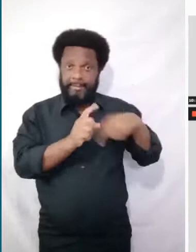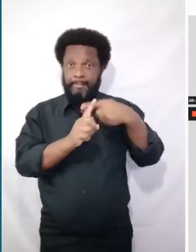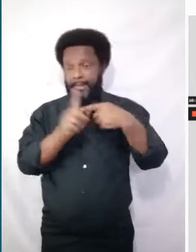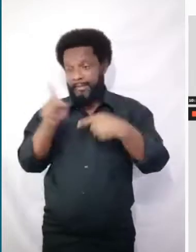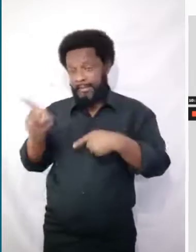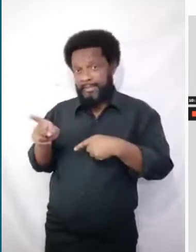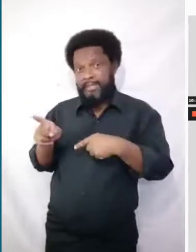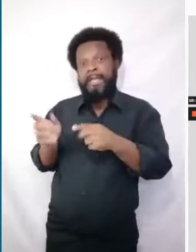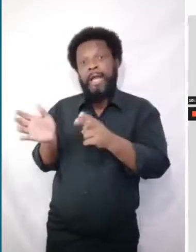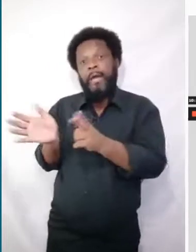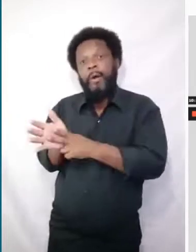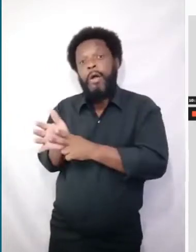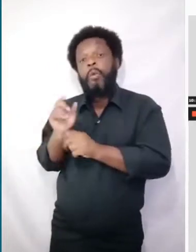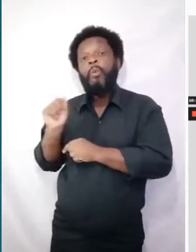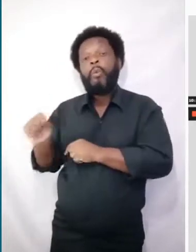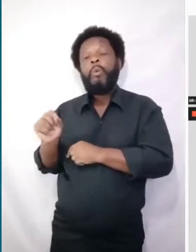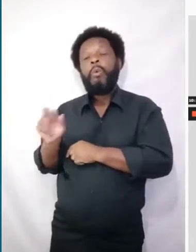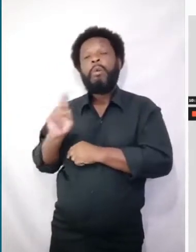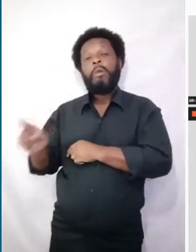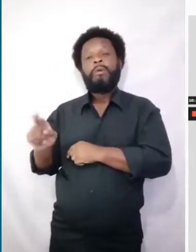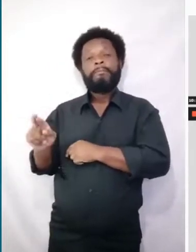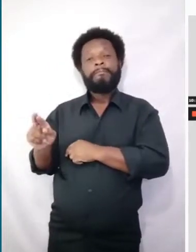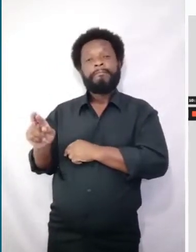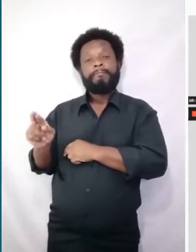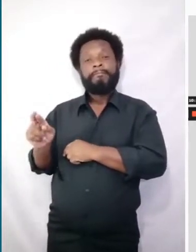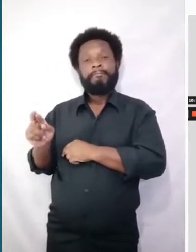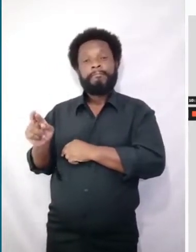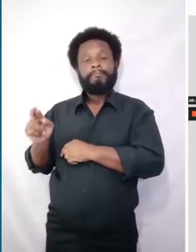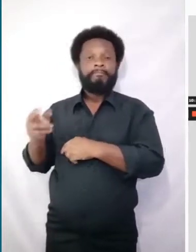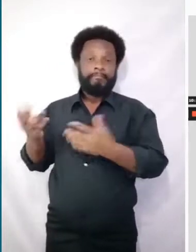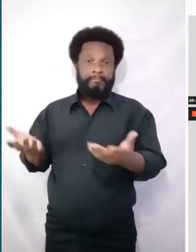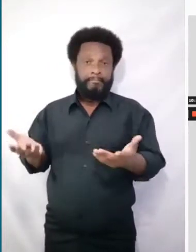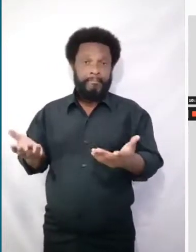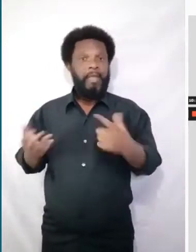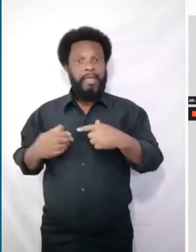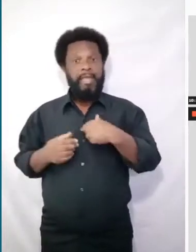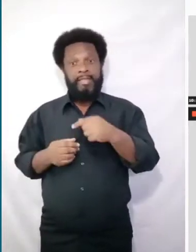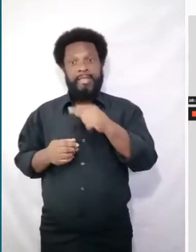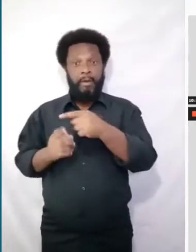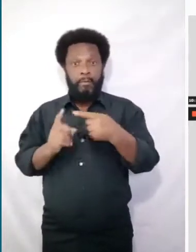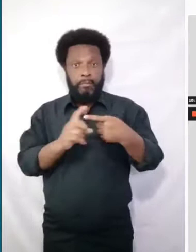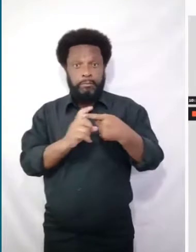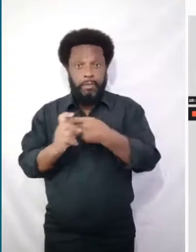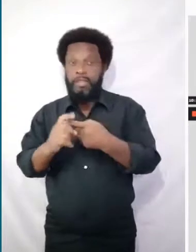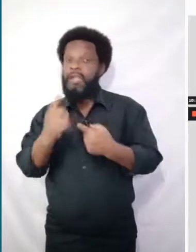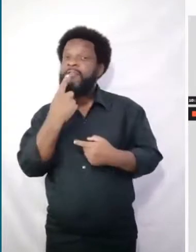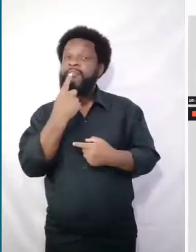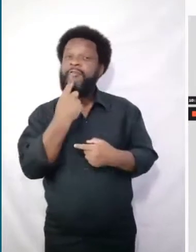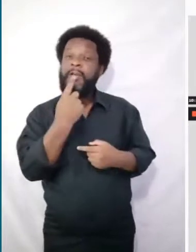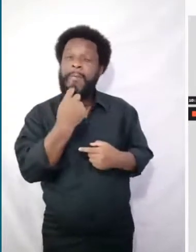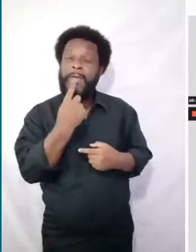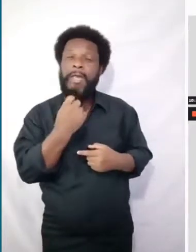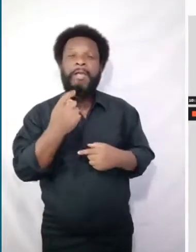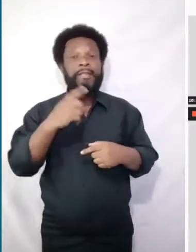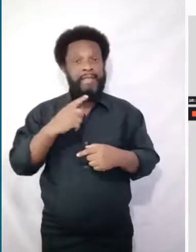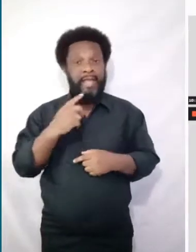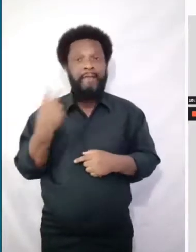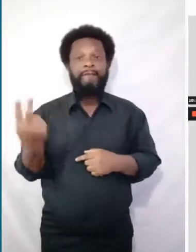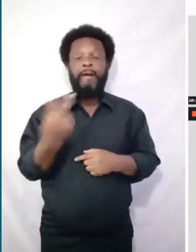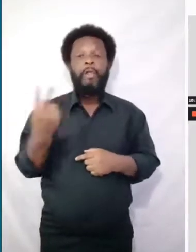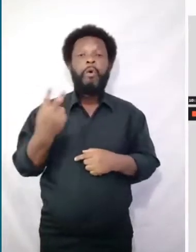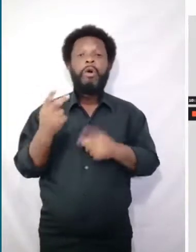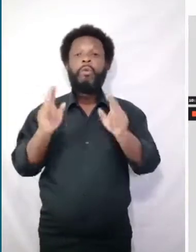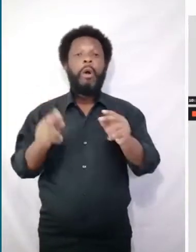aqui, tá? Esse vetor com esse vetor. A soma desses dois vetores vai dar esse vetor resultante, certo? Esse vetor